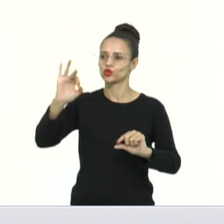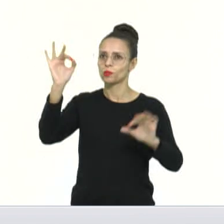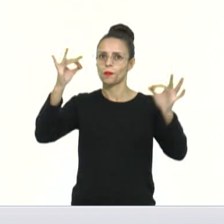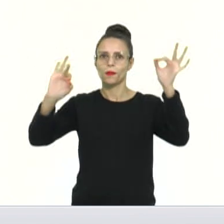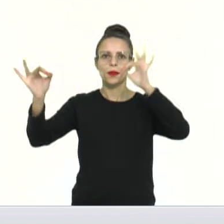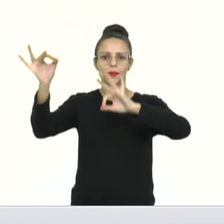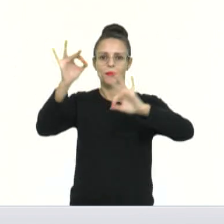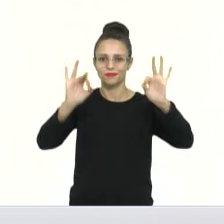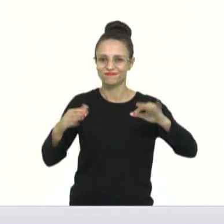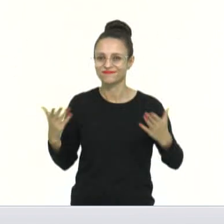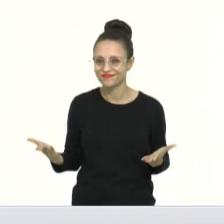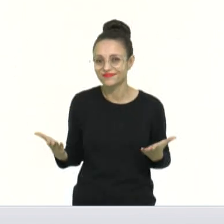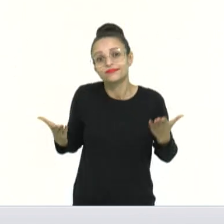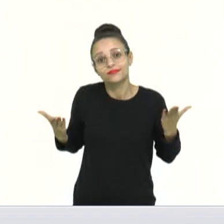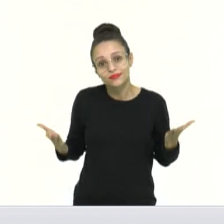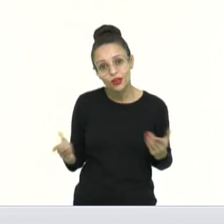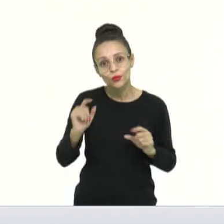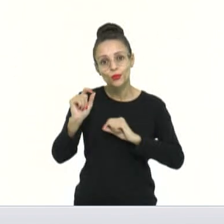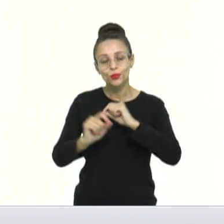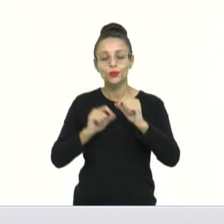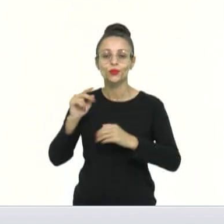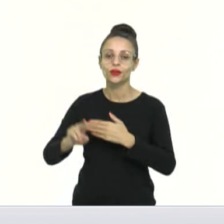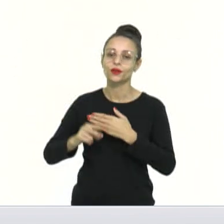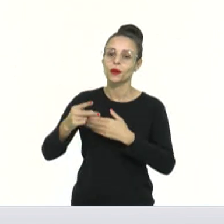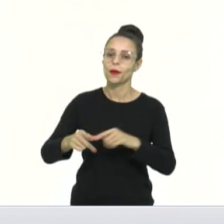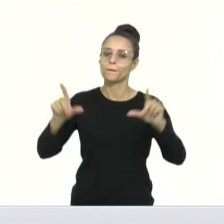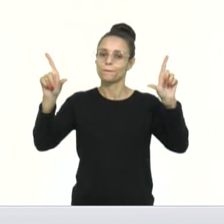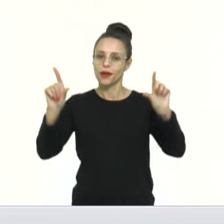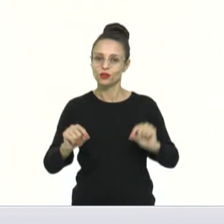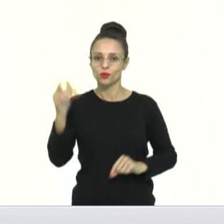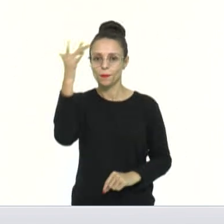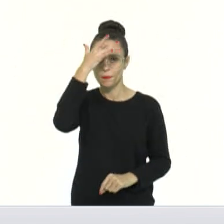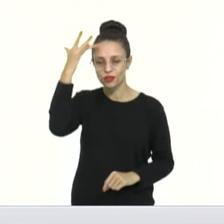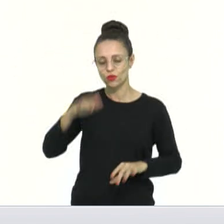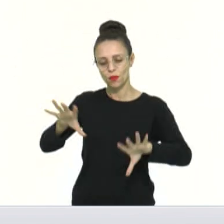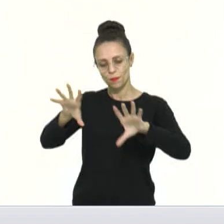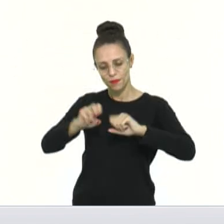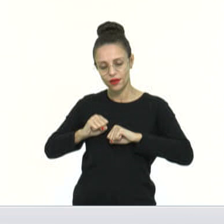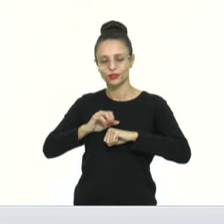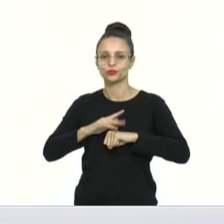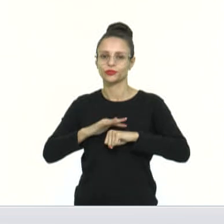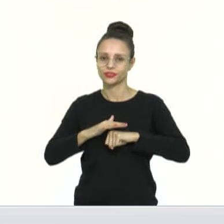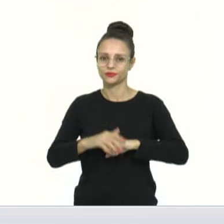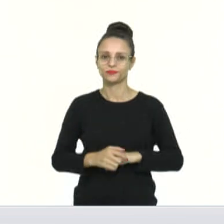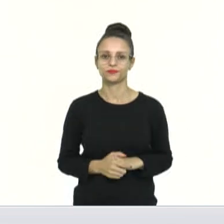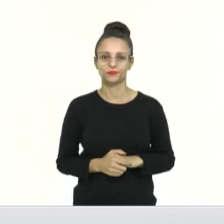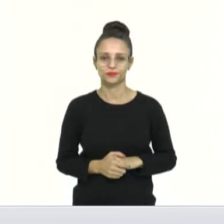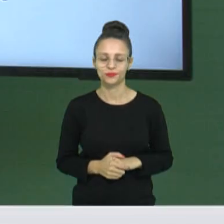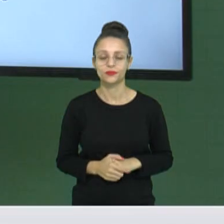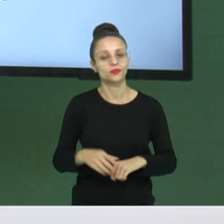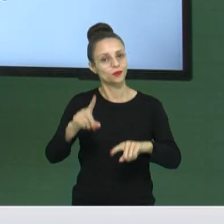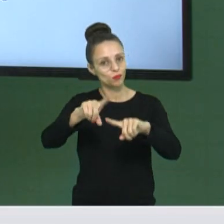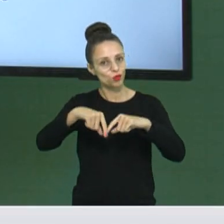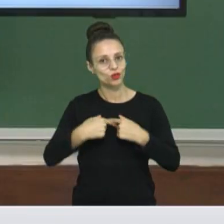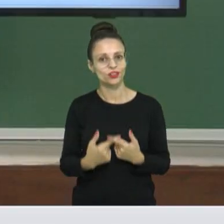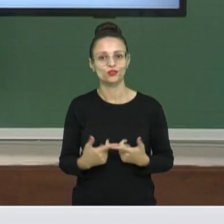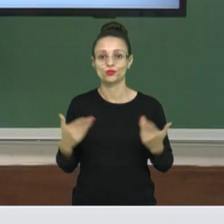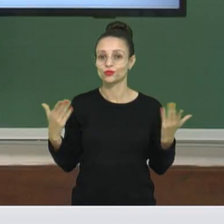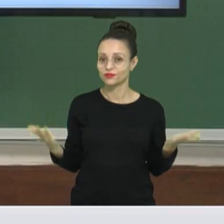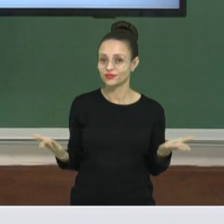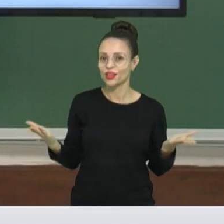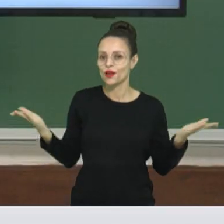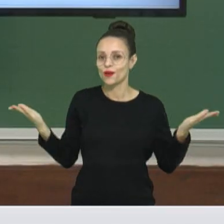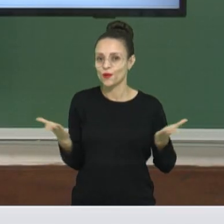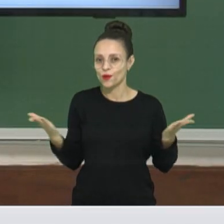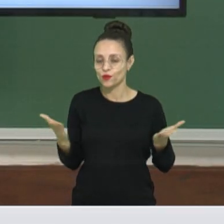mosquito e, consequentemente, um número menor de pessoas infectadas. É por isso que nós,